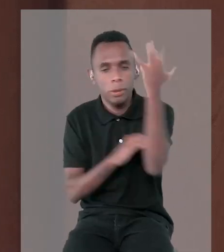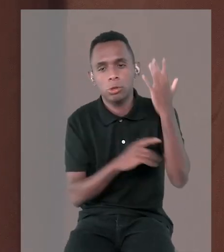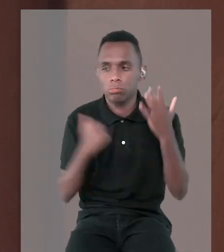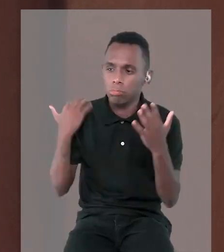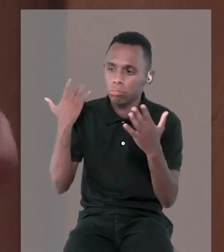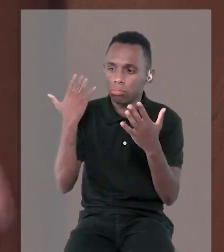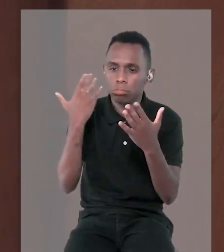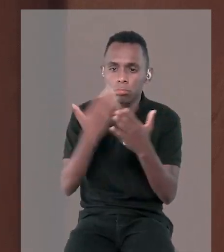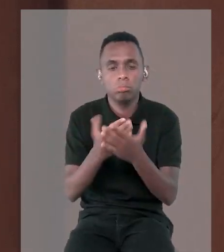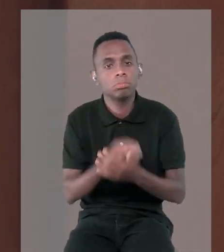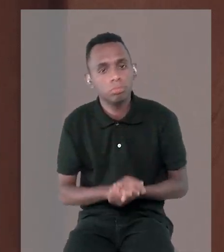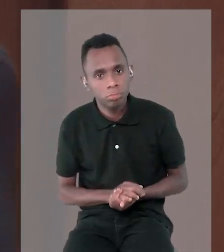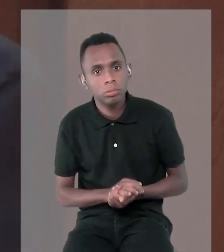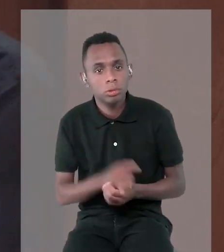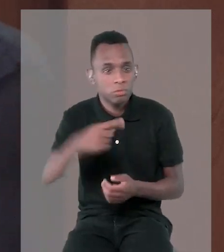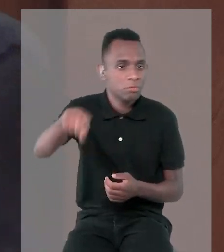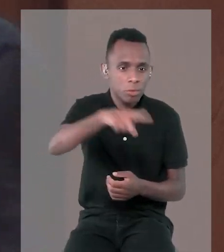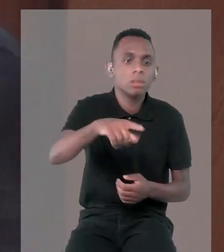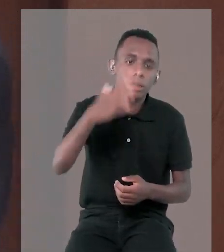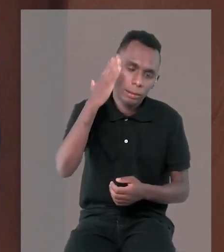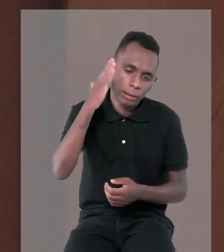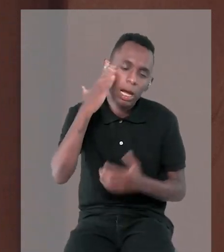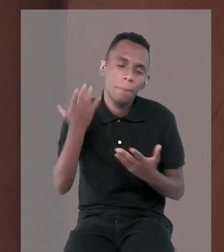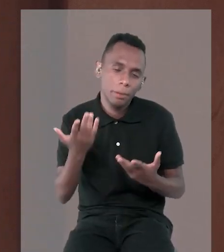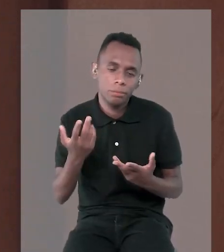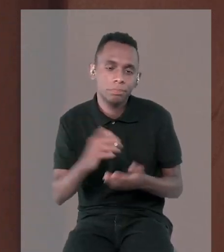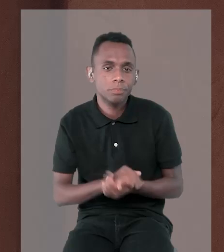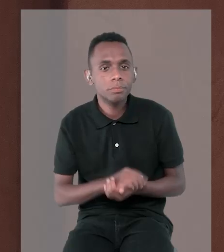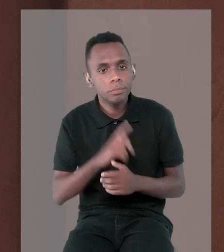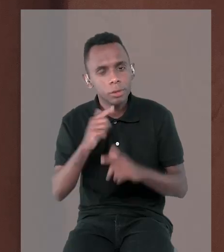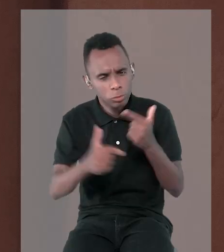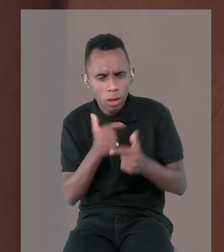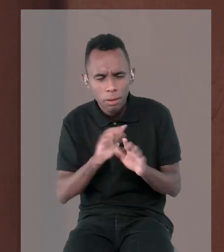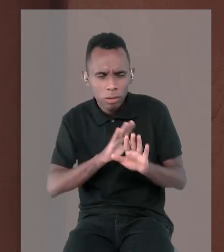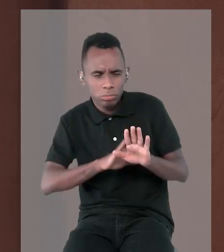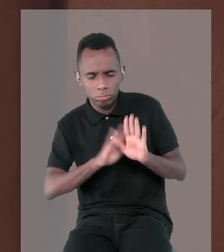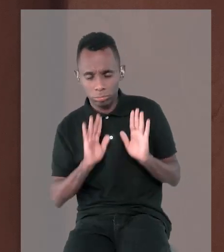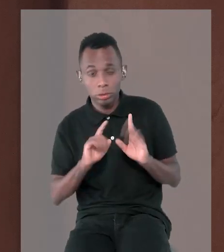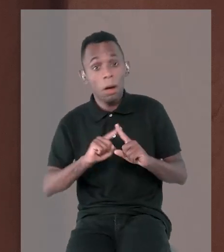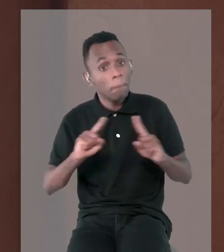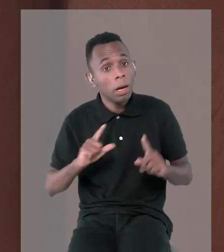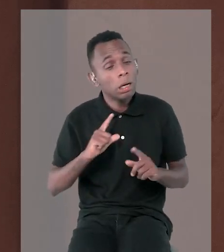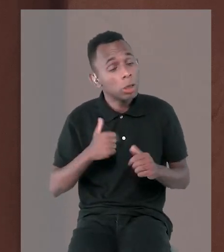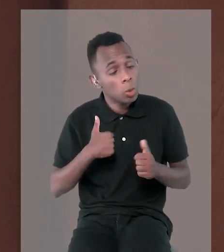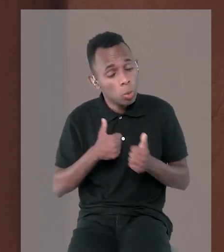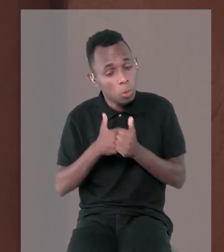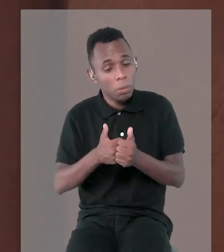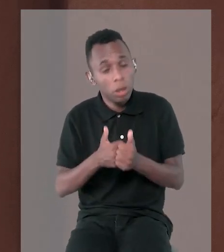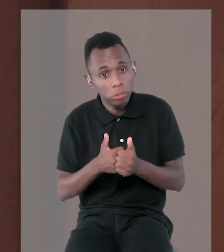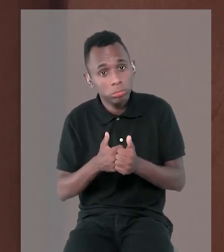tá? A fileira da frente aqui sabe disso. É uma atuação discreta, né? Mas assim, eu tenho acompanhado